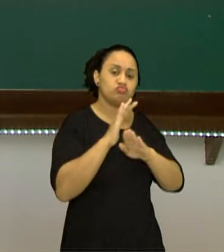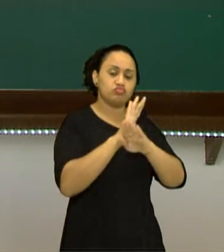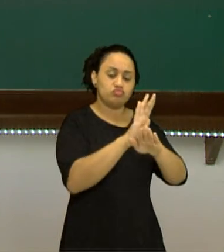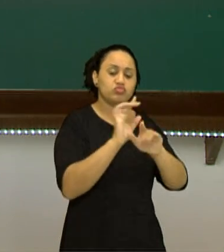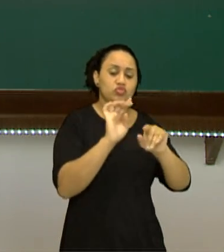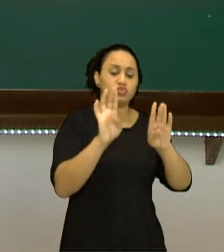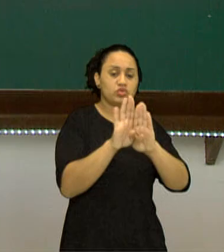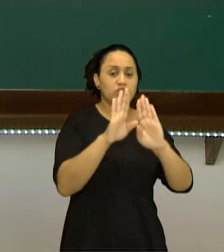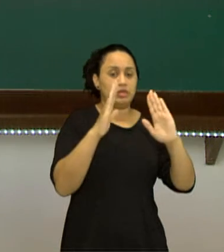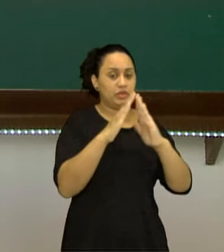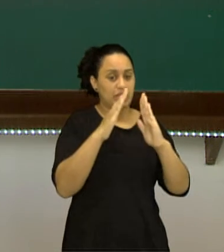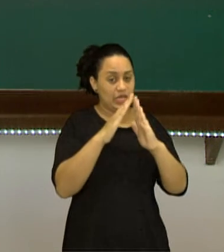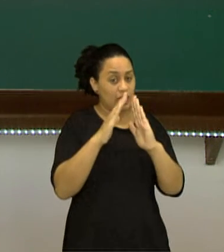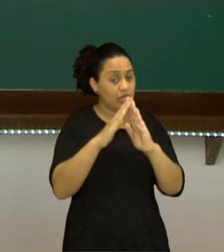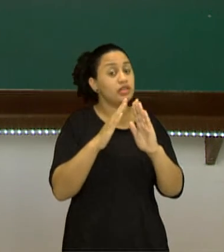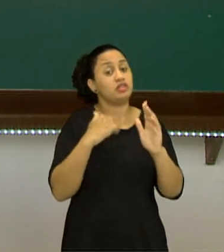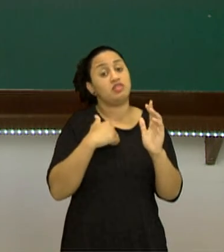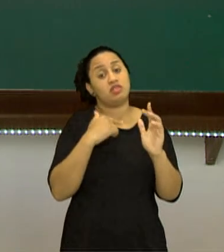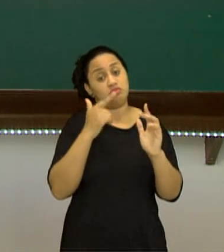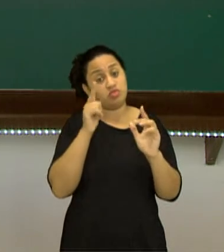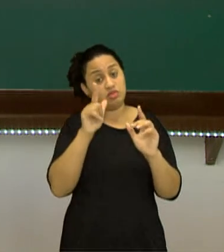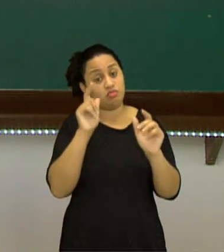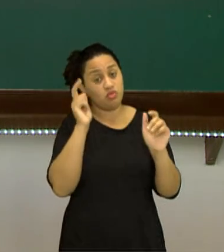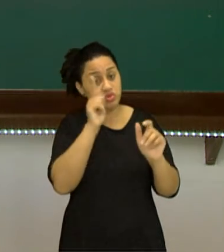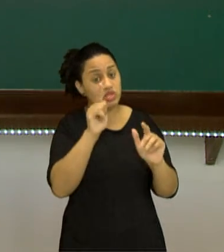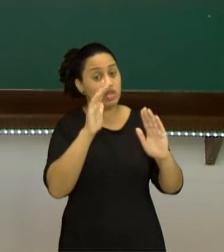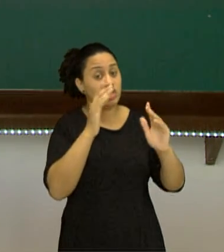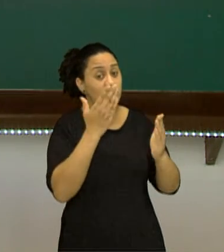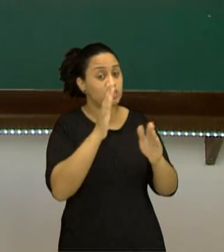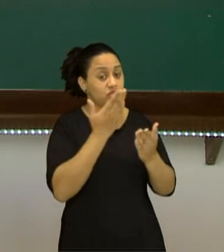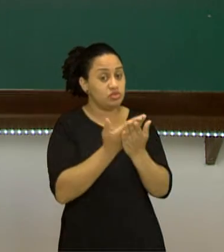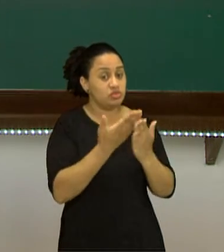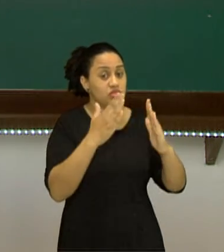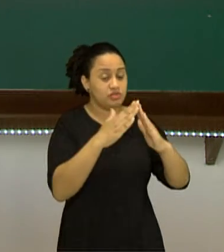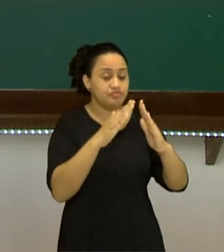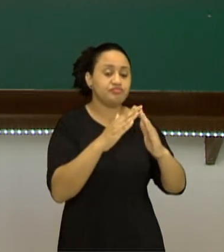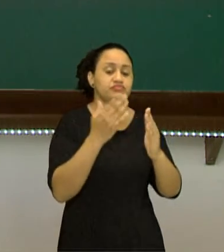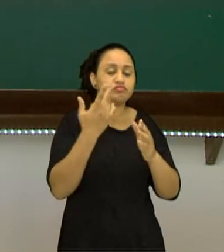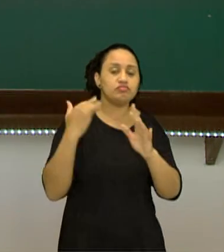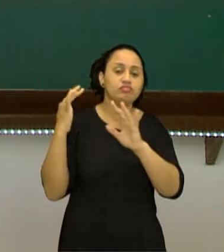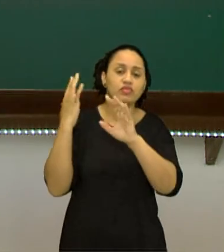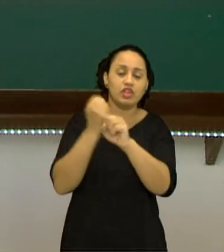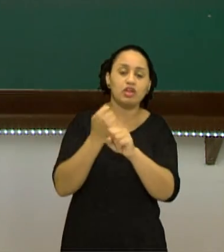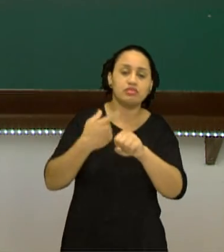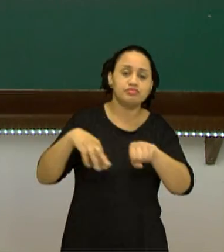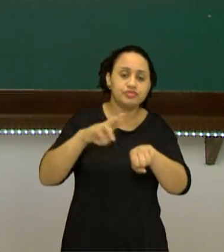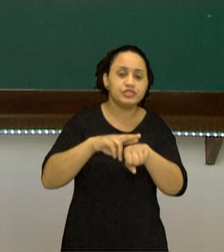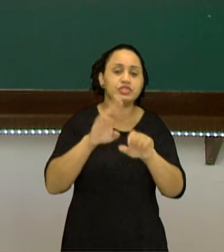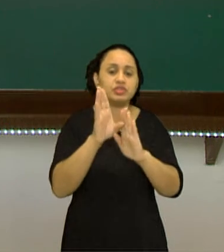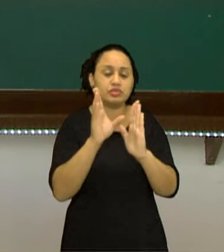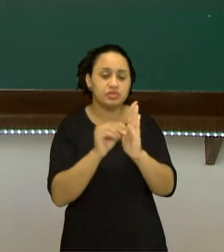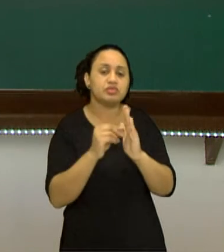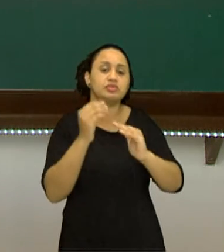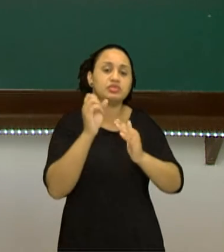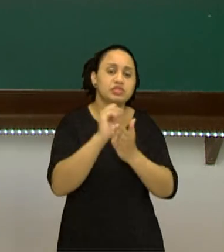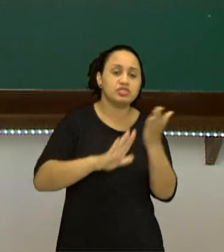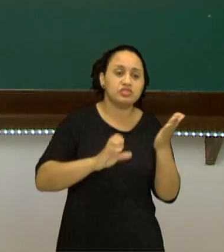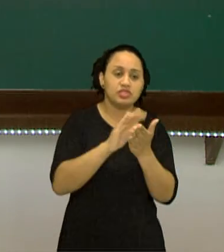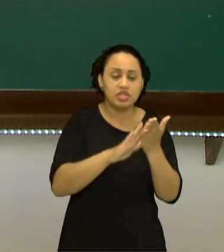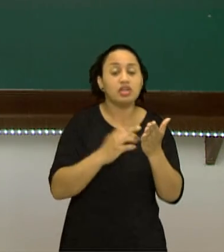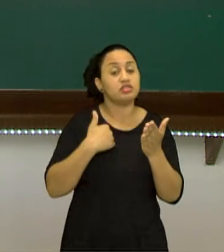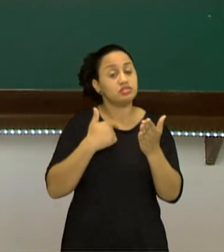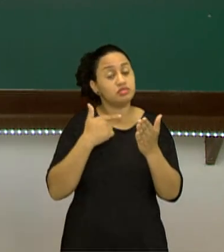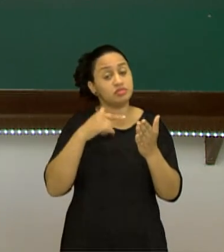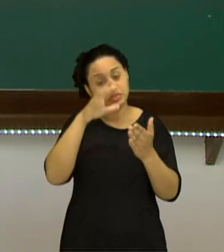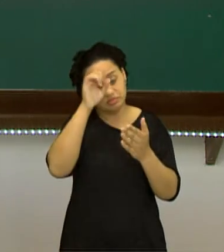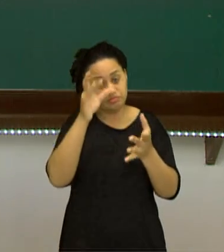em casa, né? Que permita você estudar em casa, revisar, exercitar, né? E reler as matérias que você viu no